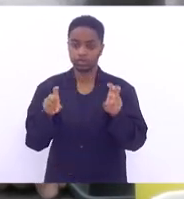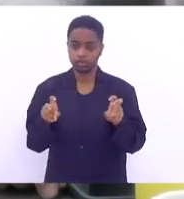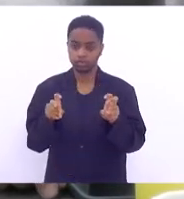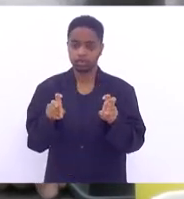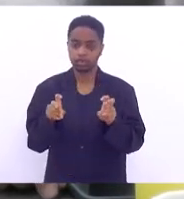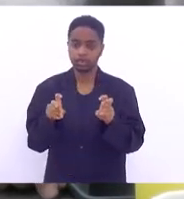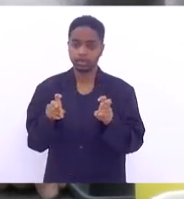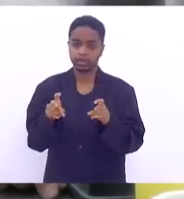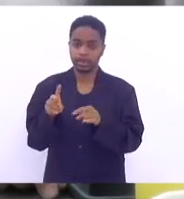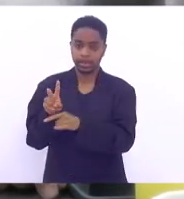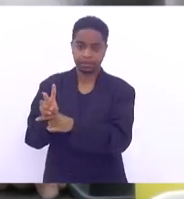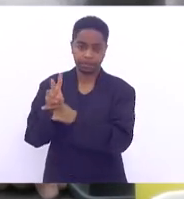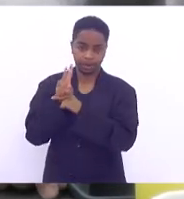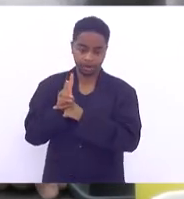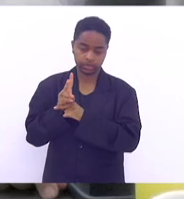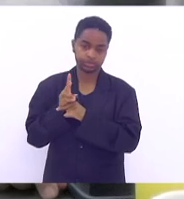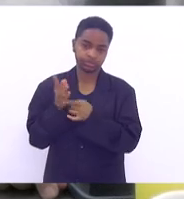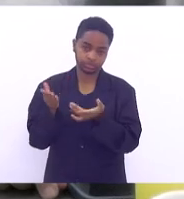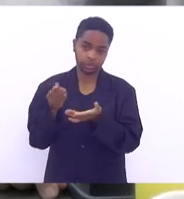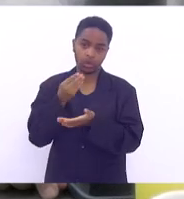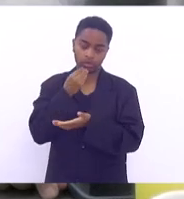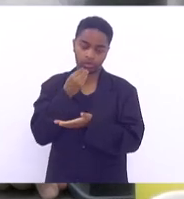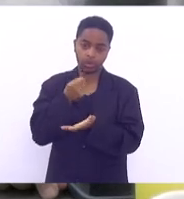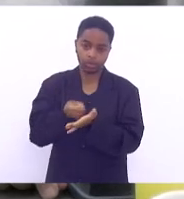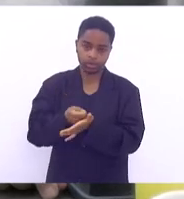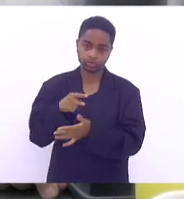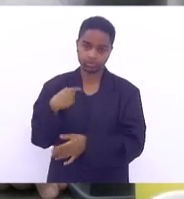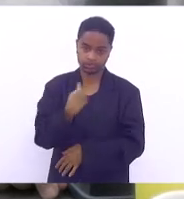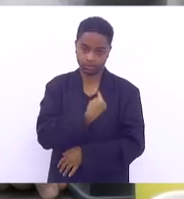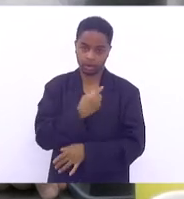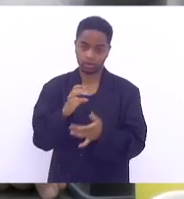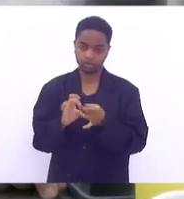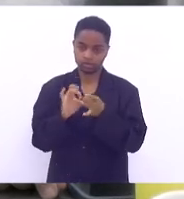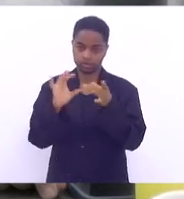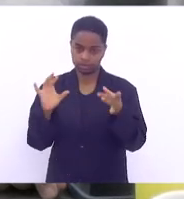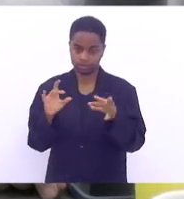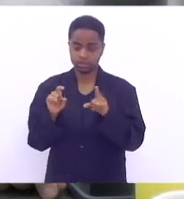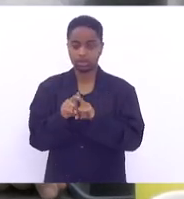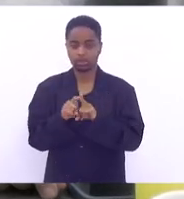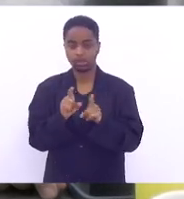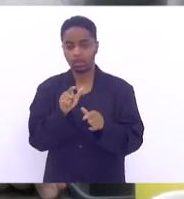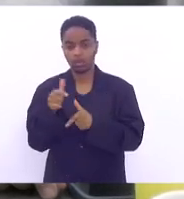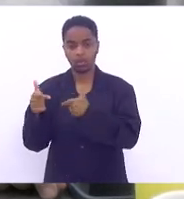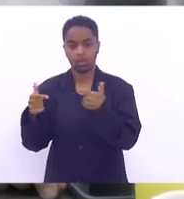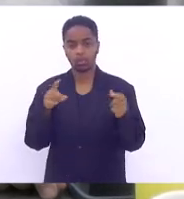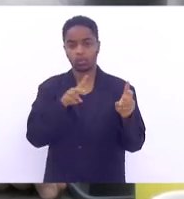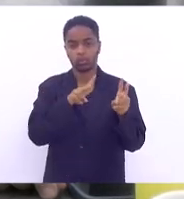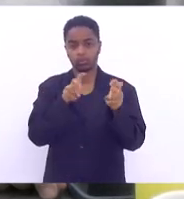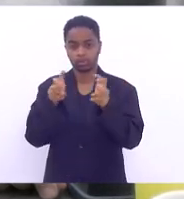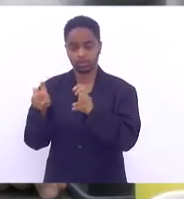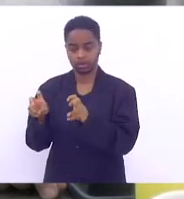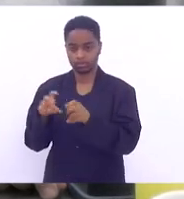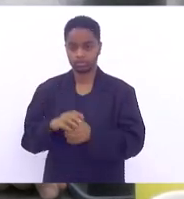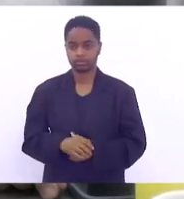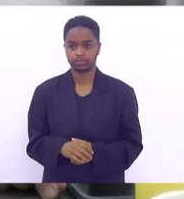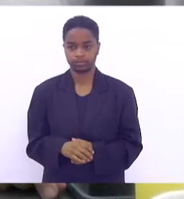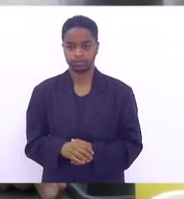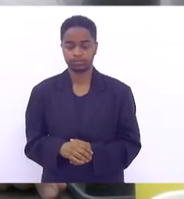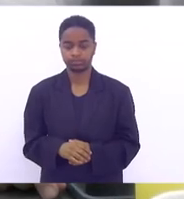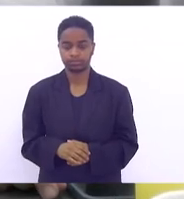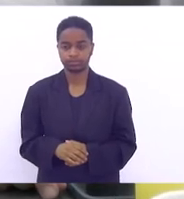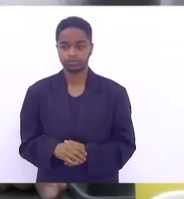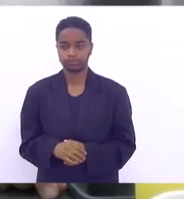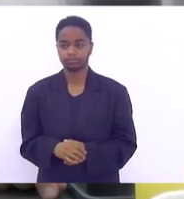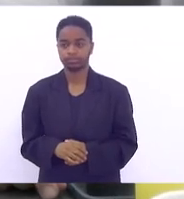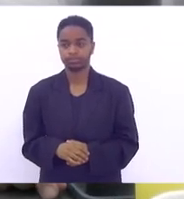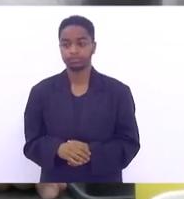aquisição de empréstimos, isso é obrigação nossa autorizar, assim venda como em outras questões. Privatização. Né? Exato. Venda de